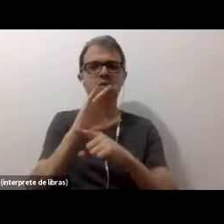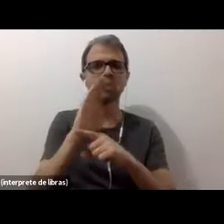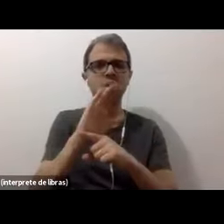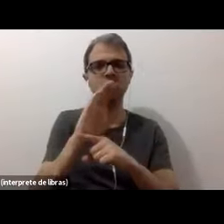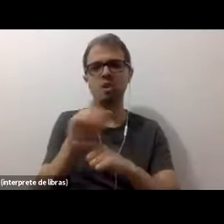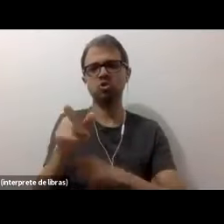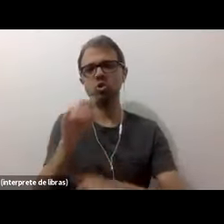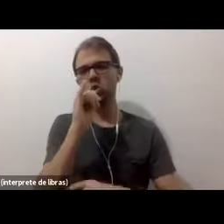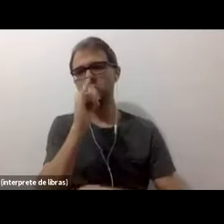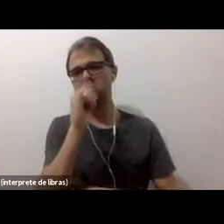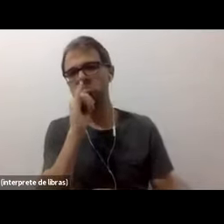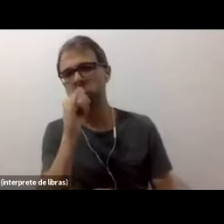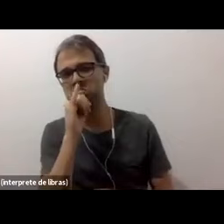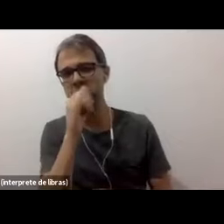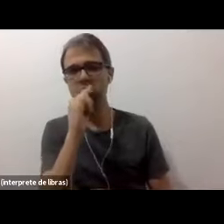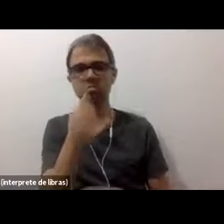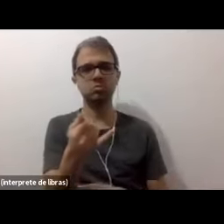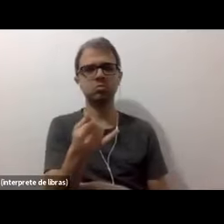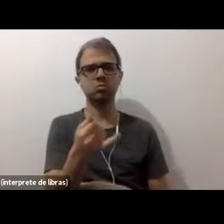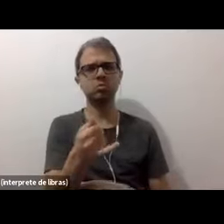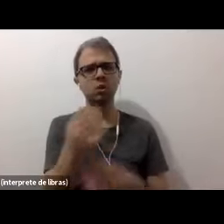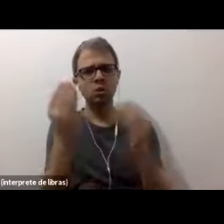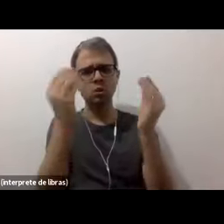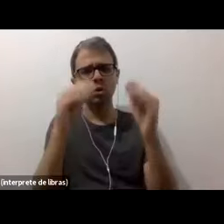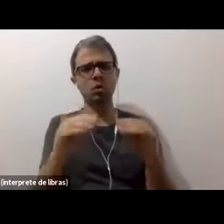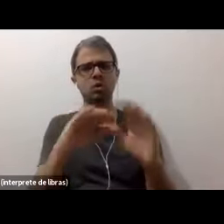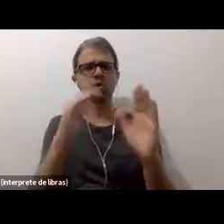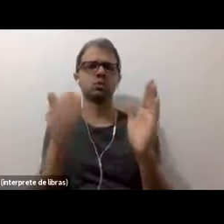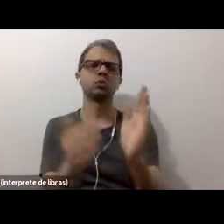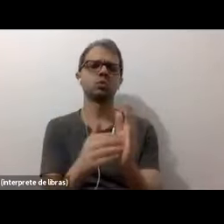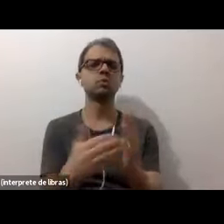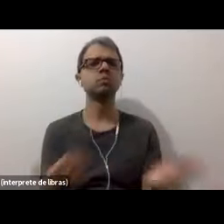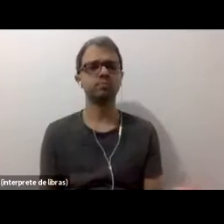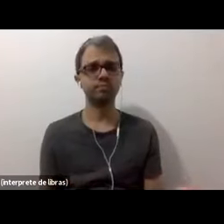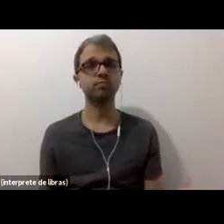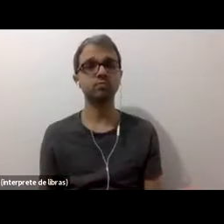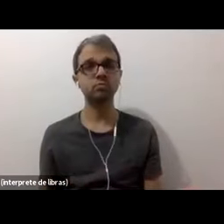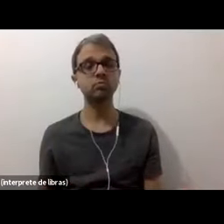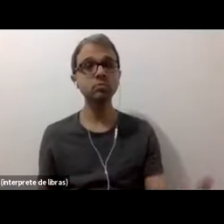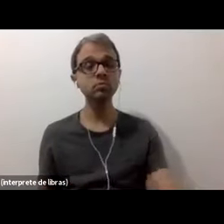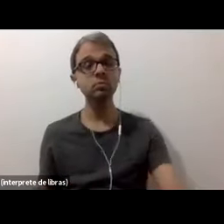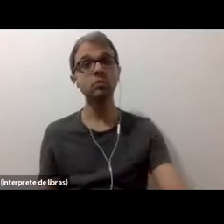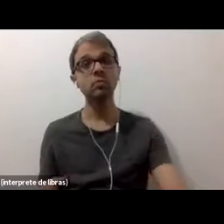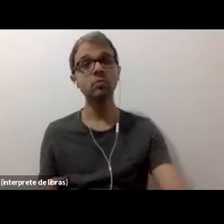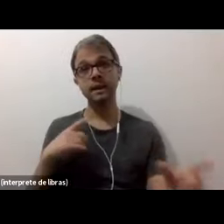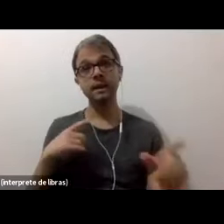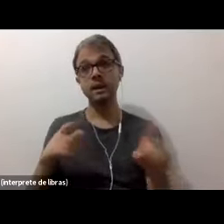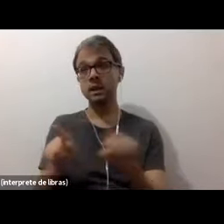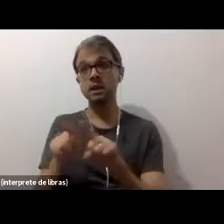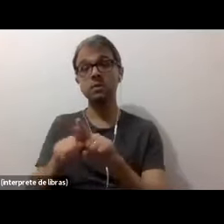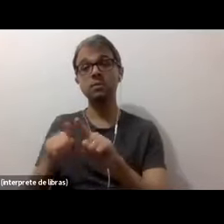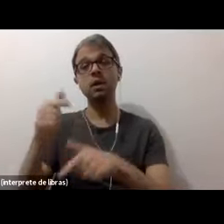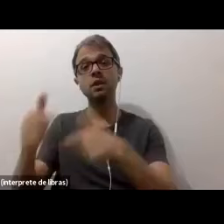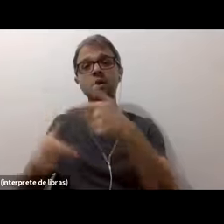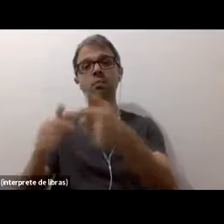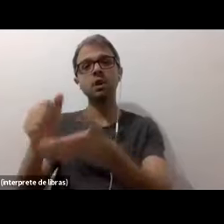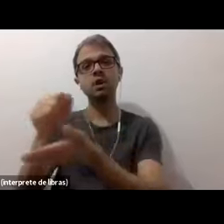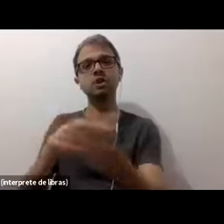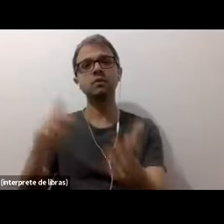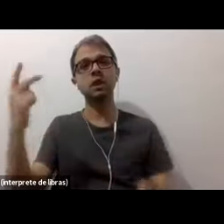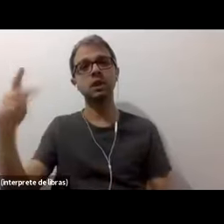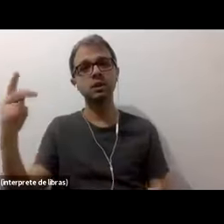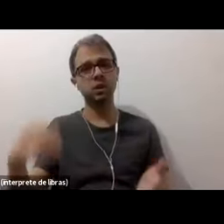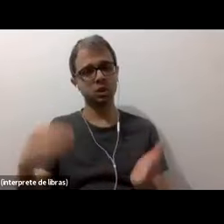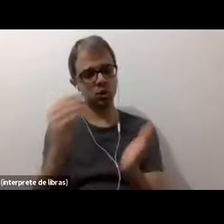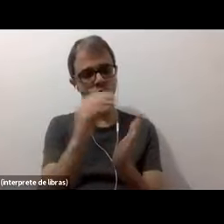desses momentos que estão sendo vividos, então, e das produções que são realizadas. Então, aí você tem essa documentação